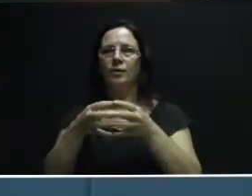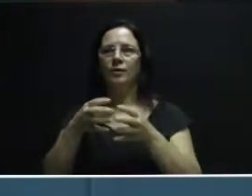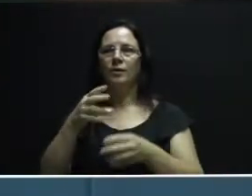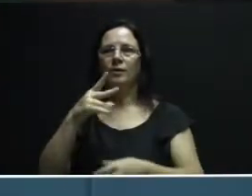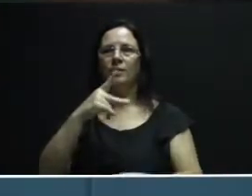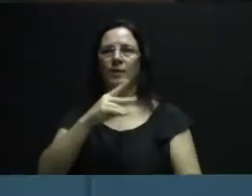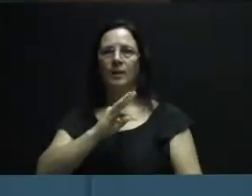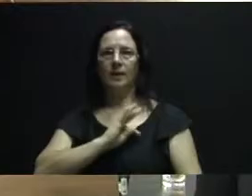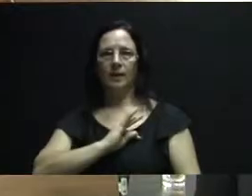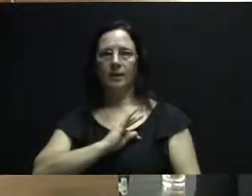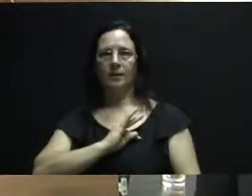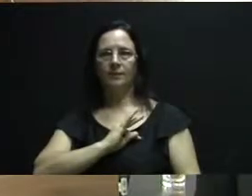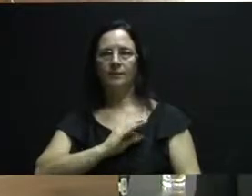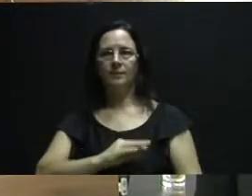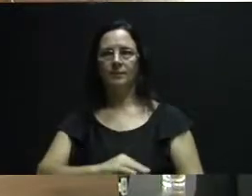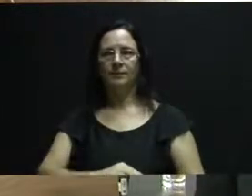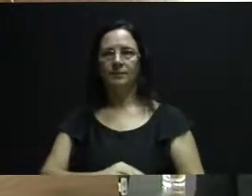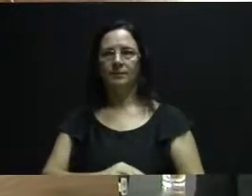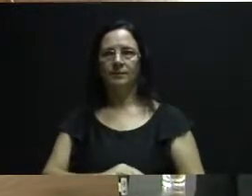PT.